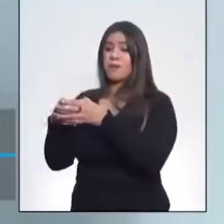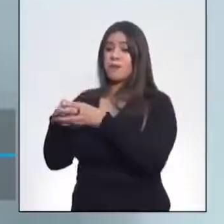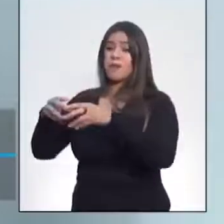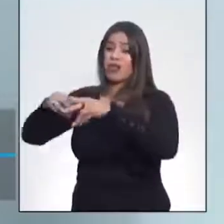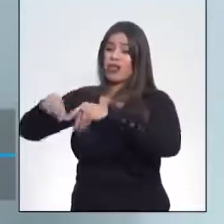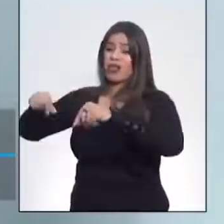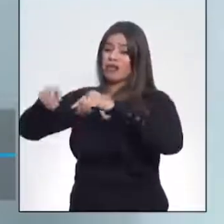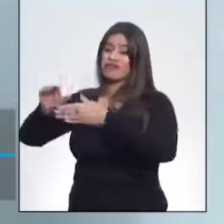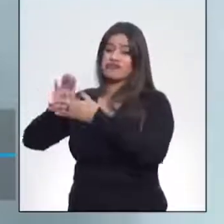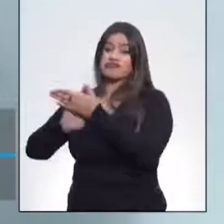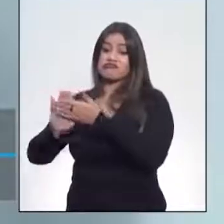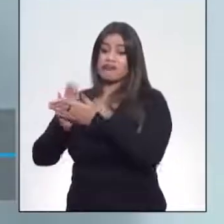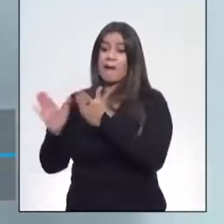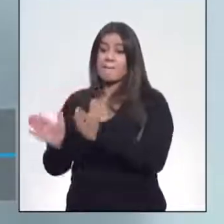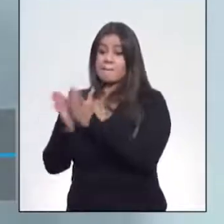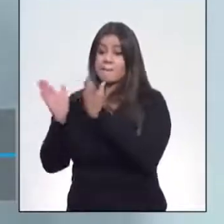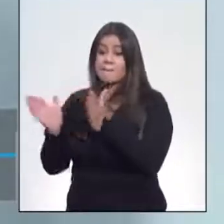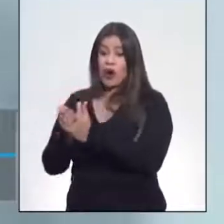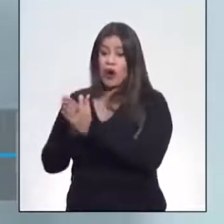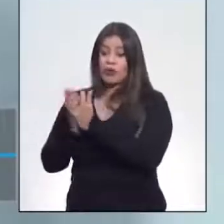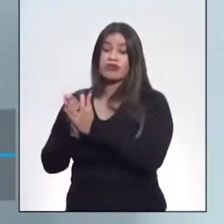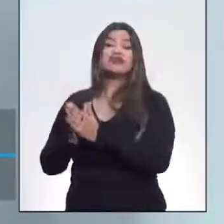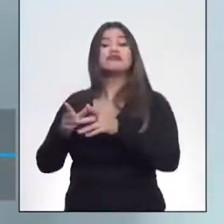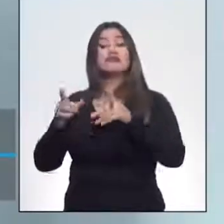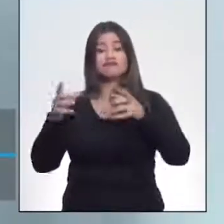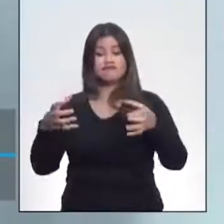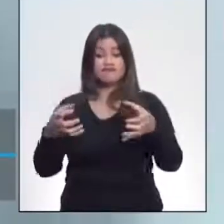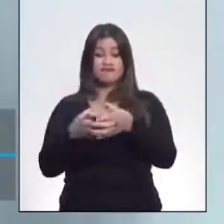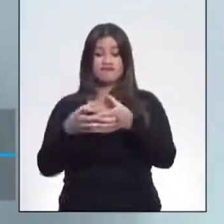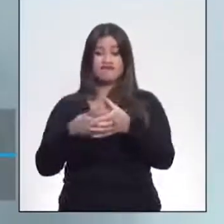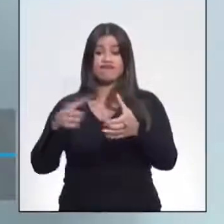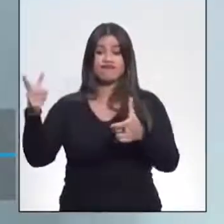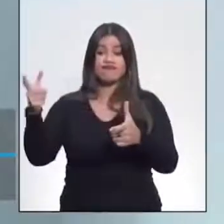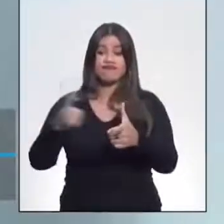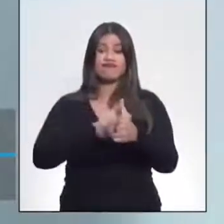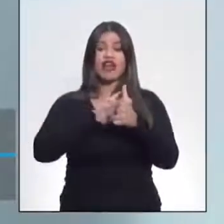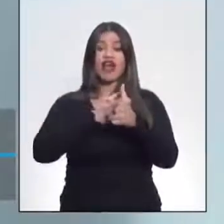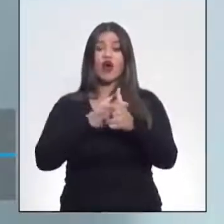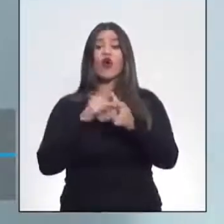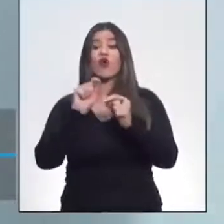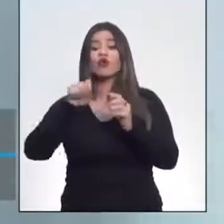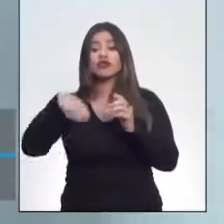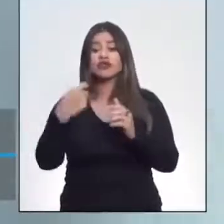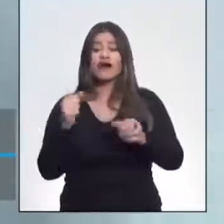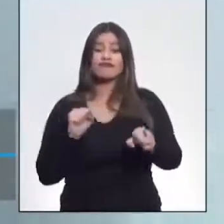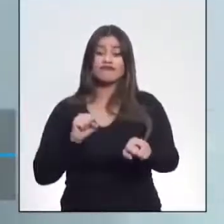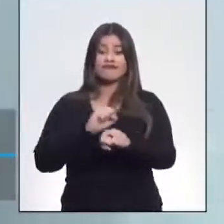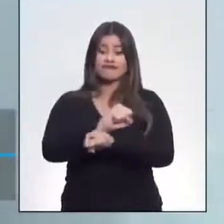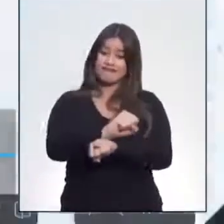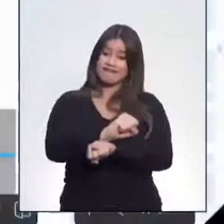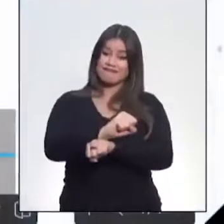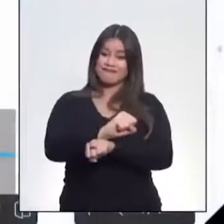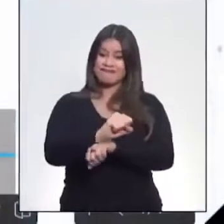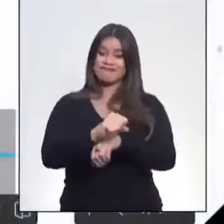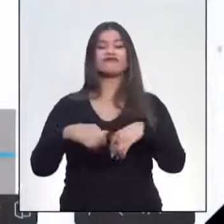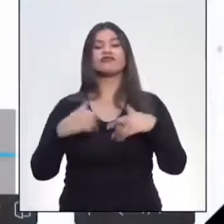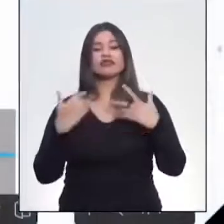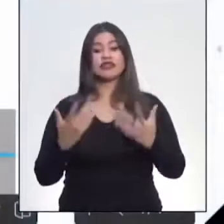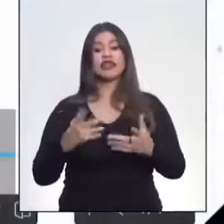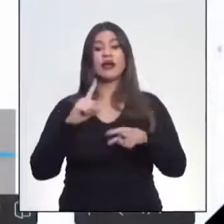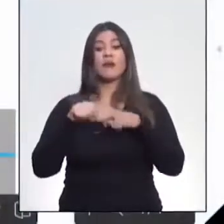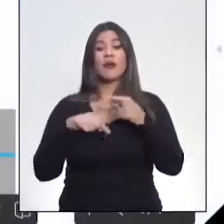Então olha só com uma a sociedade está se transformando E aí por fim e as